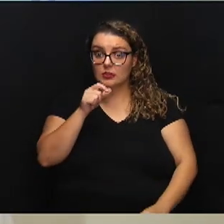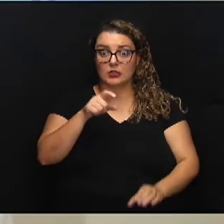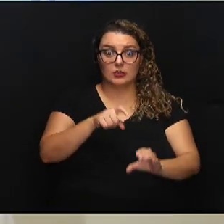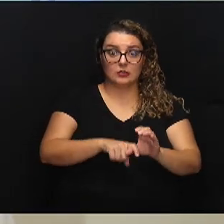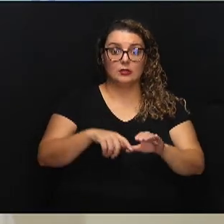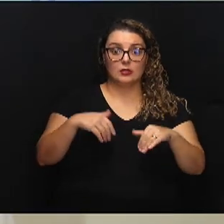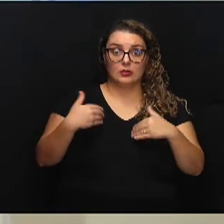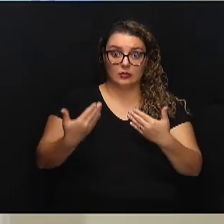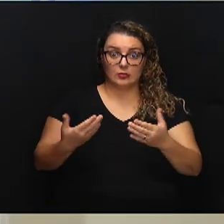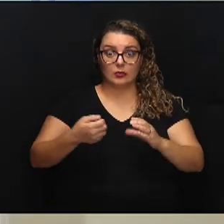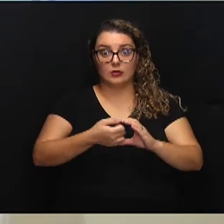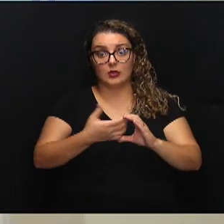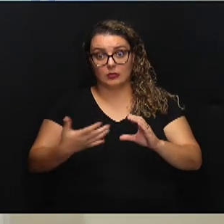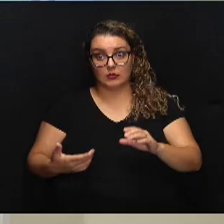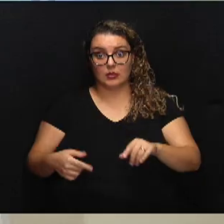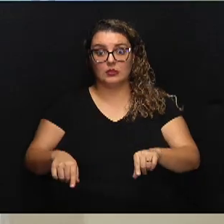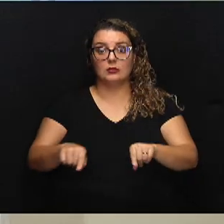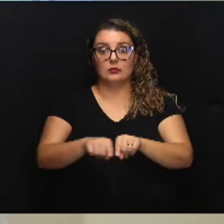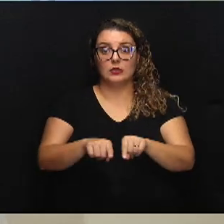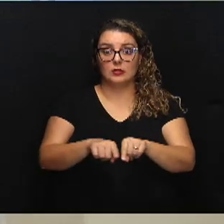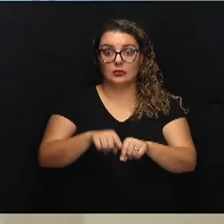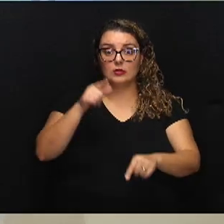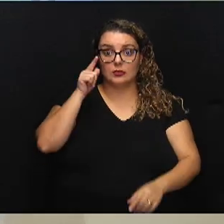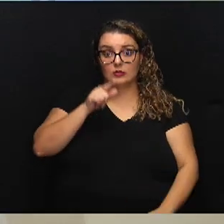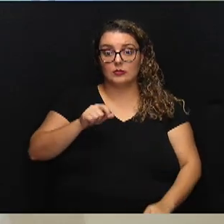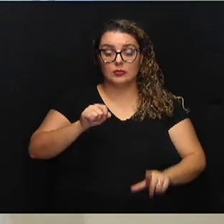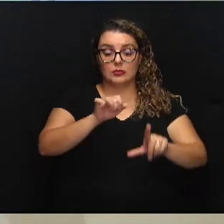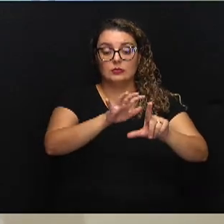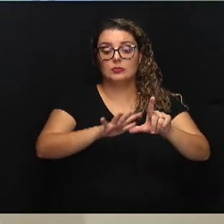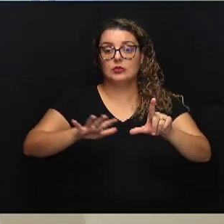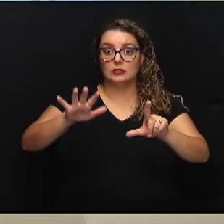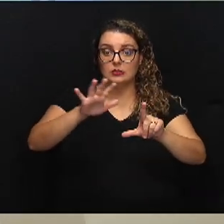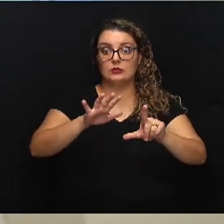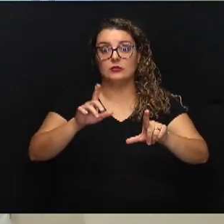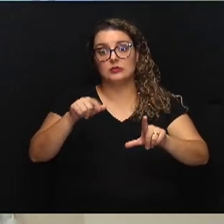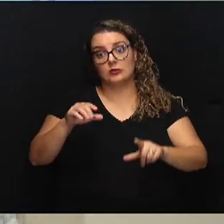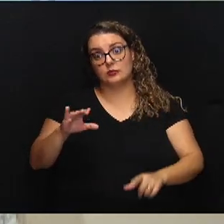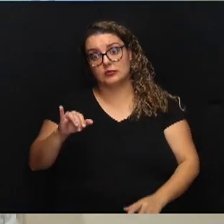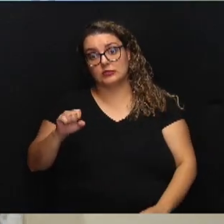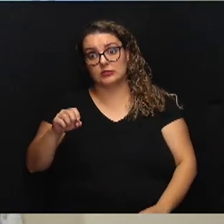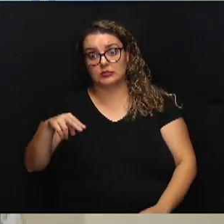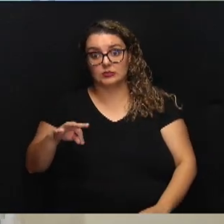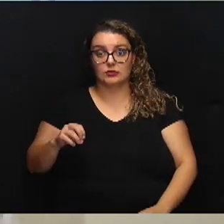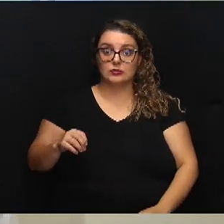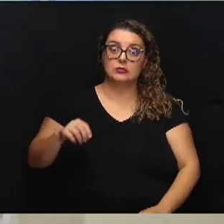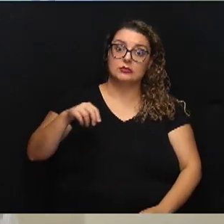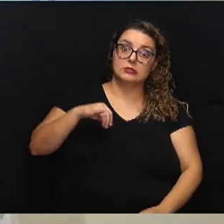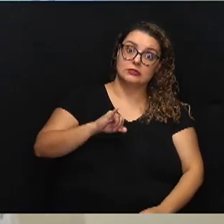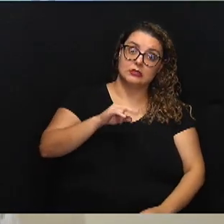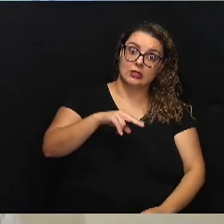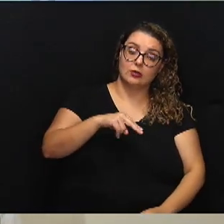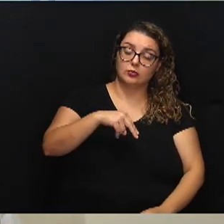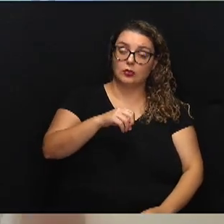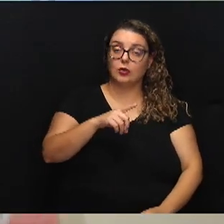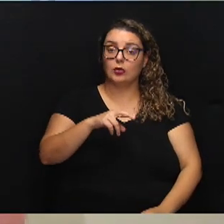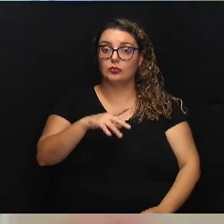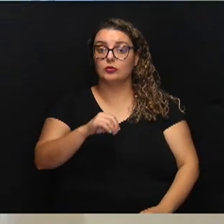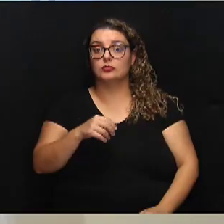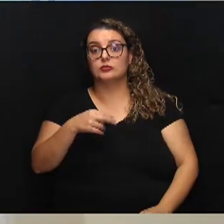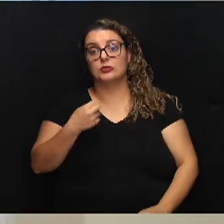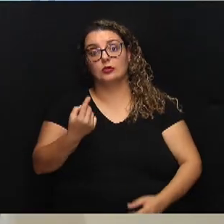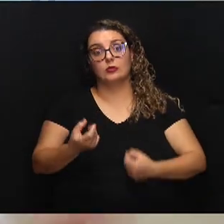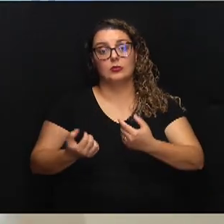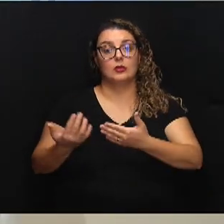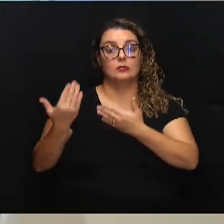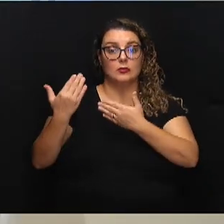que é a característica. Inclusive, a gente consegue determinar por imagem se é um cisto, se é um nódulo, se é algo suspeito. Assim como